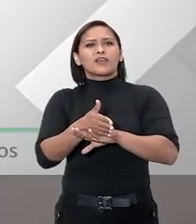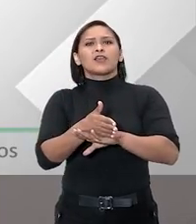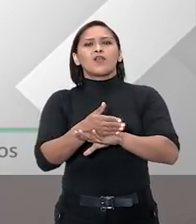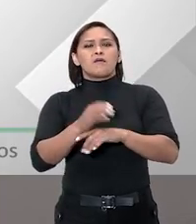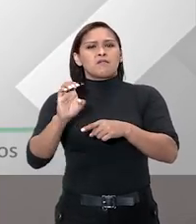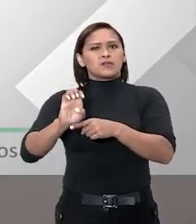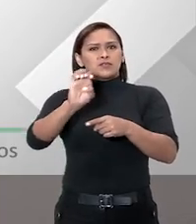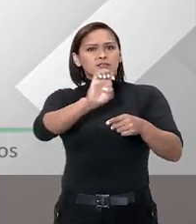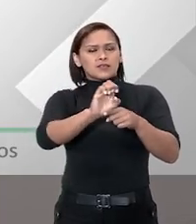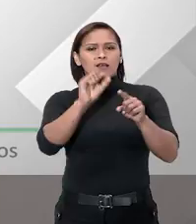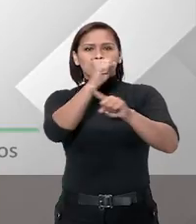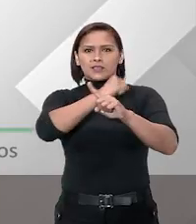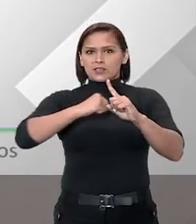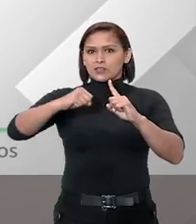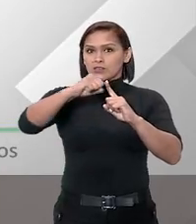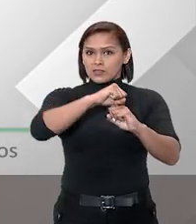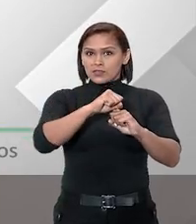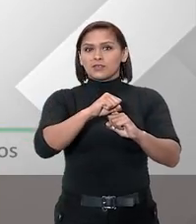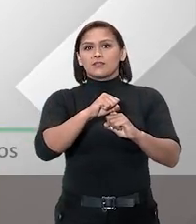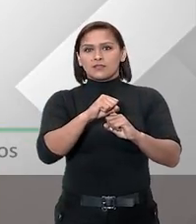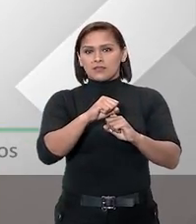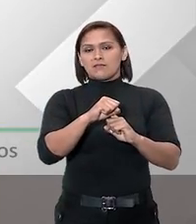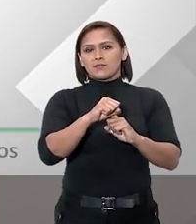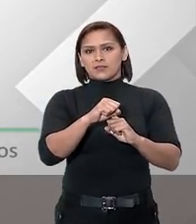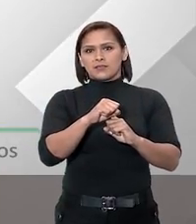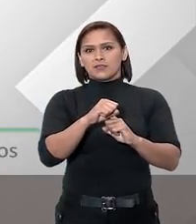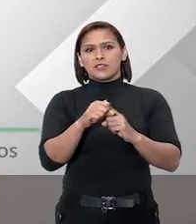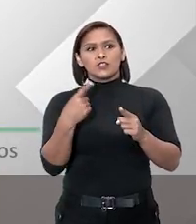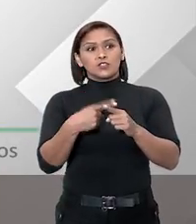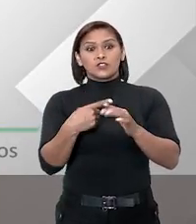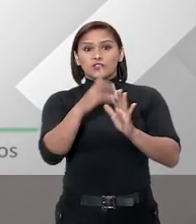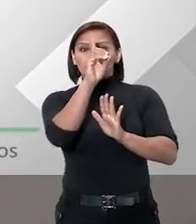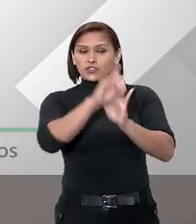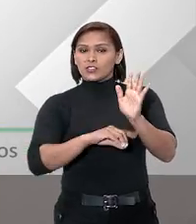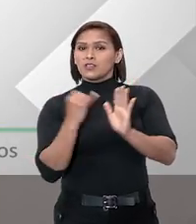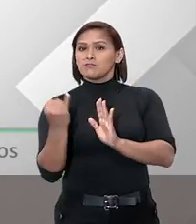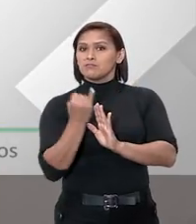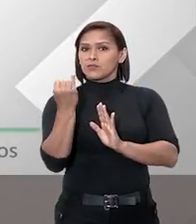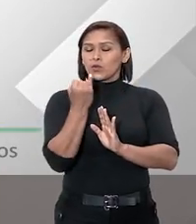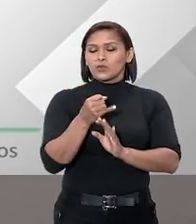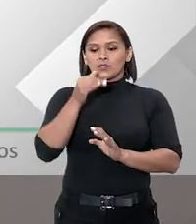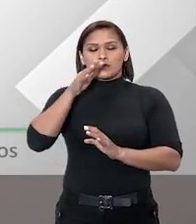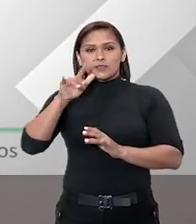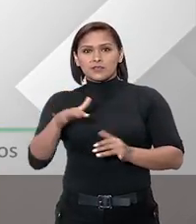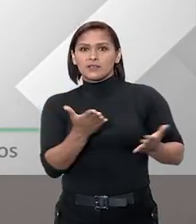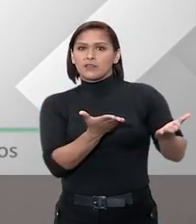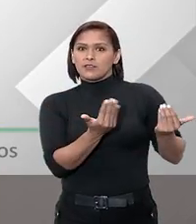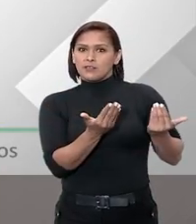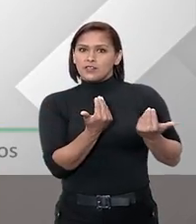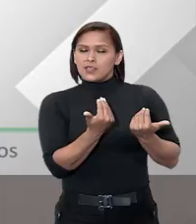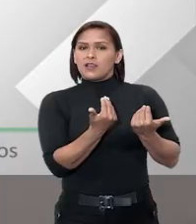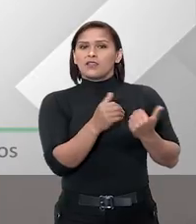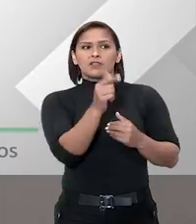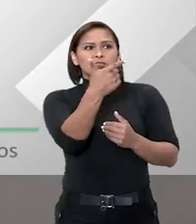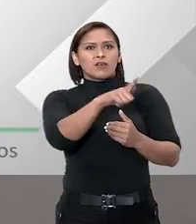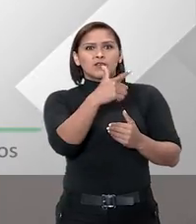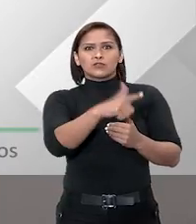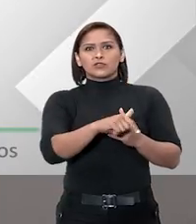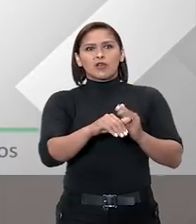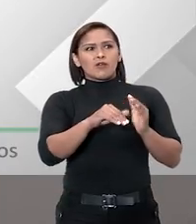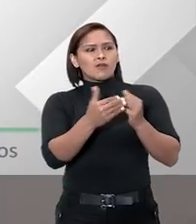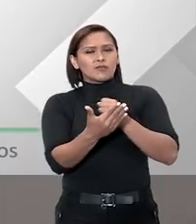o Estado, seja a sociedade, né? Se direitos fundamentais de criança e adolescente não estão